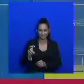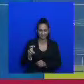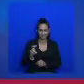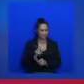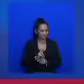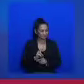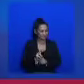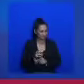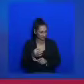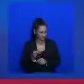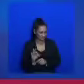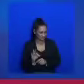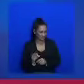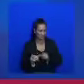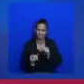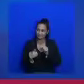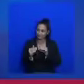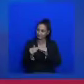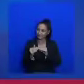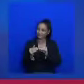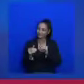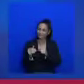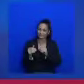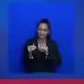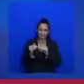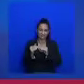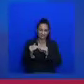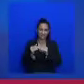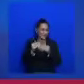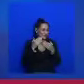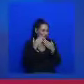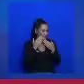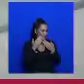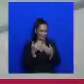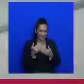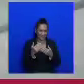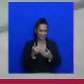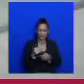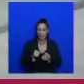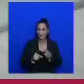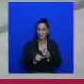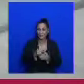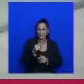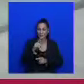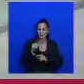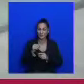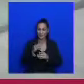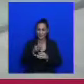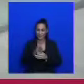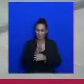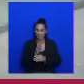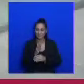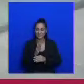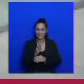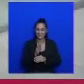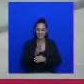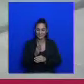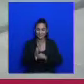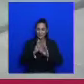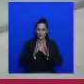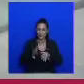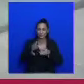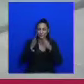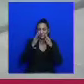05. Auditoras, confirmam? Sim, confirmo. Sim, confirmo. Obrigado. Primeiro sorteio realizado, validado.